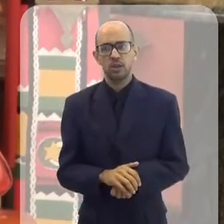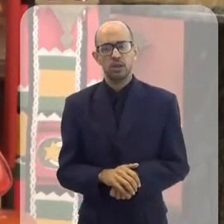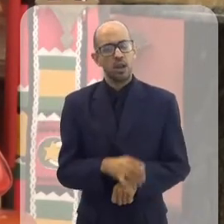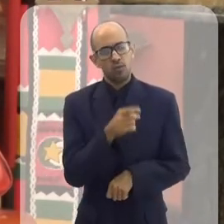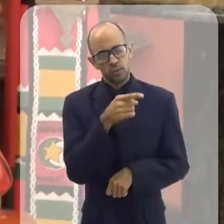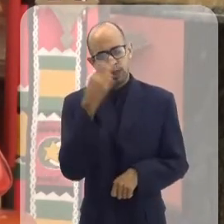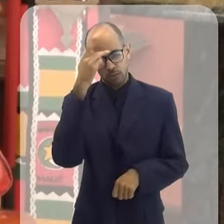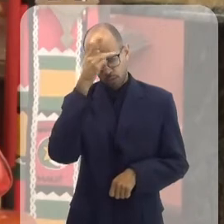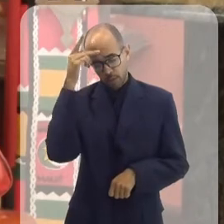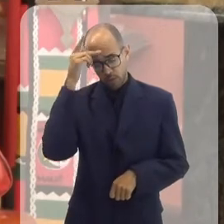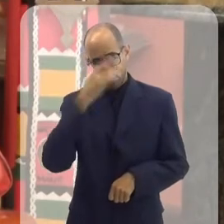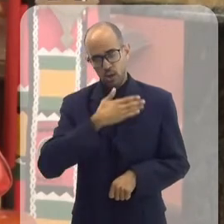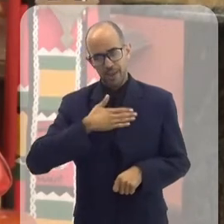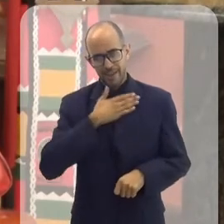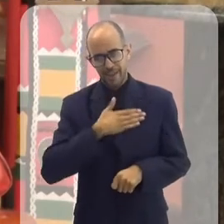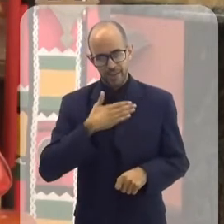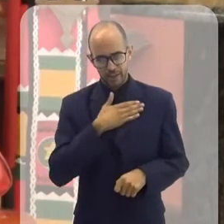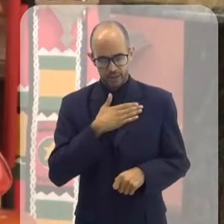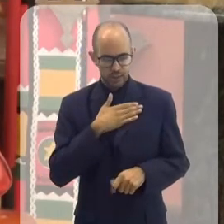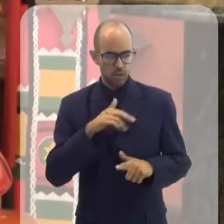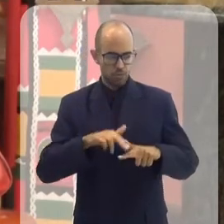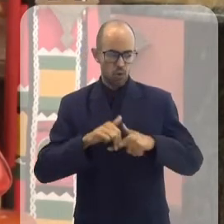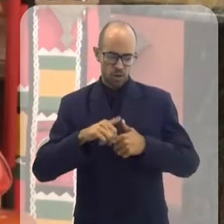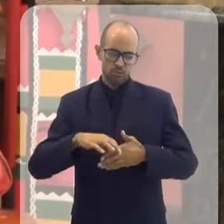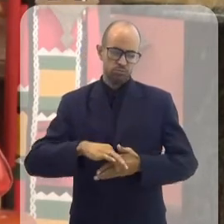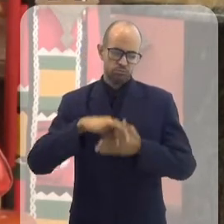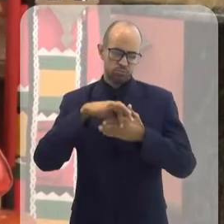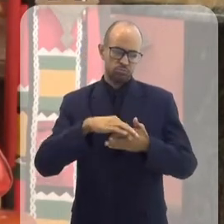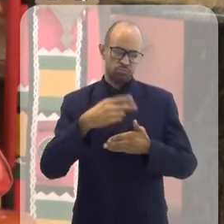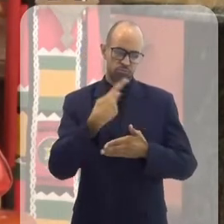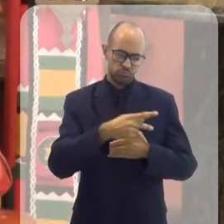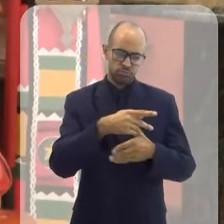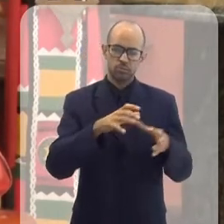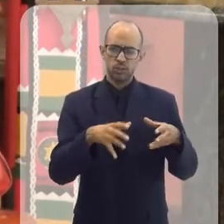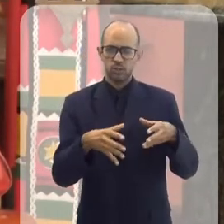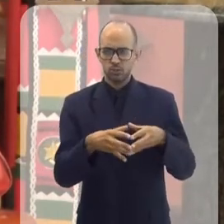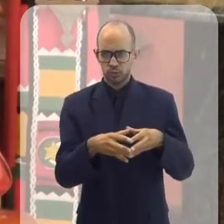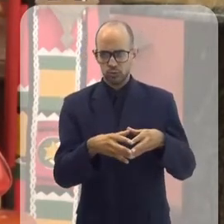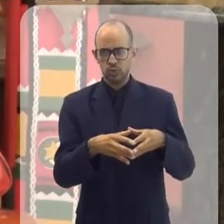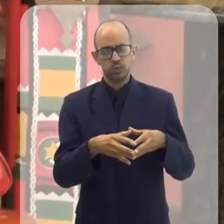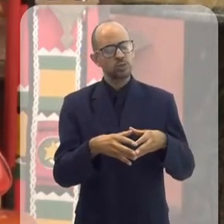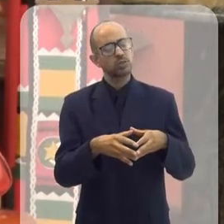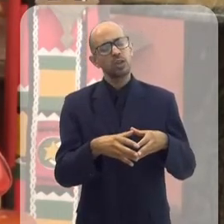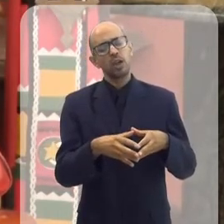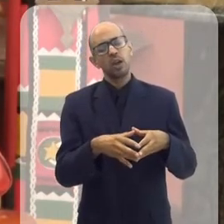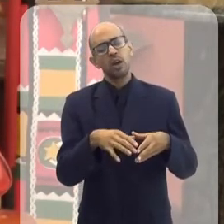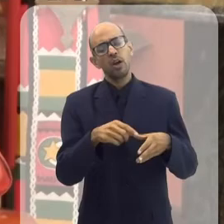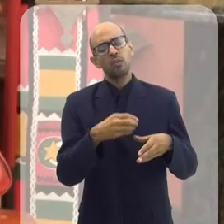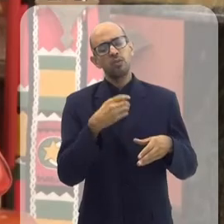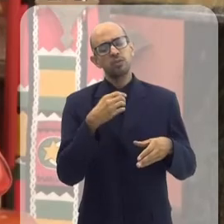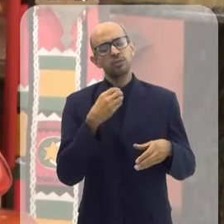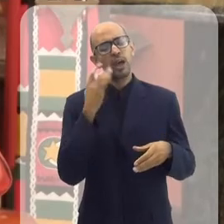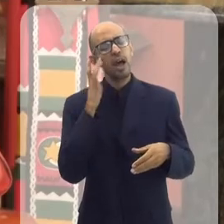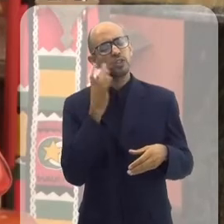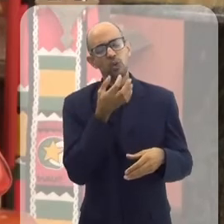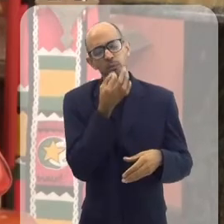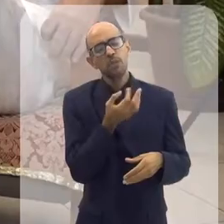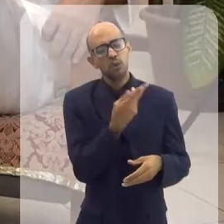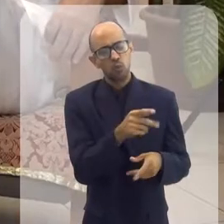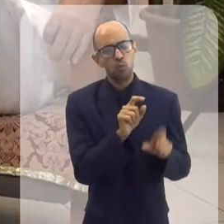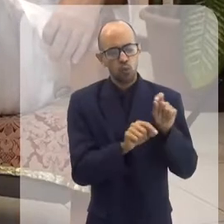isso até pelo cargo você ocupa pelas comissões que você faz parte como você vê